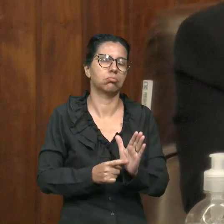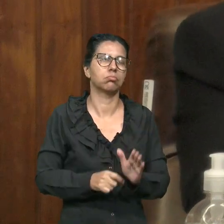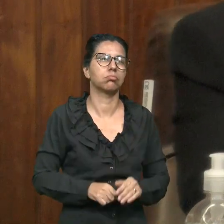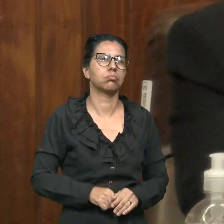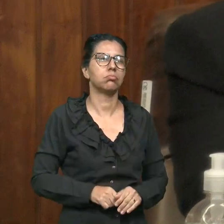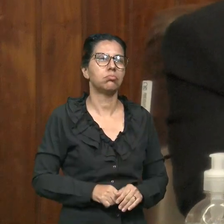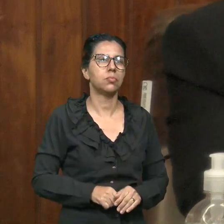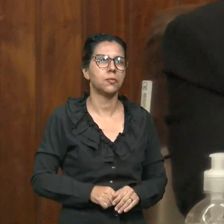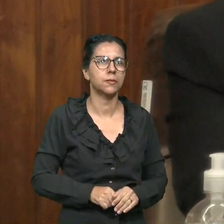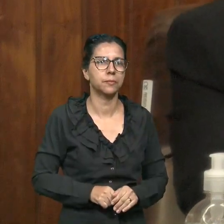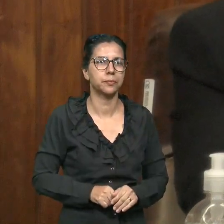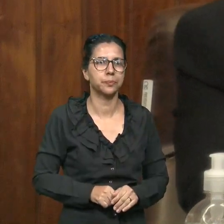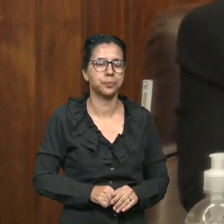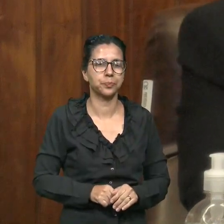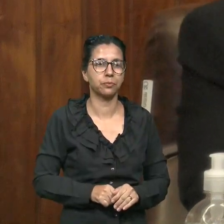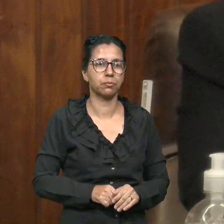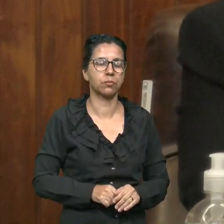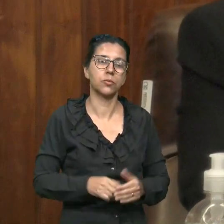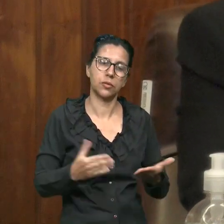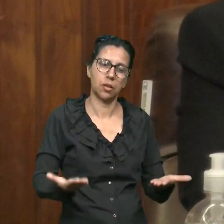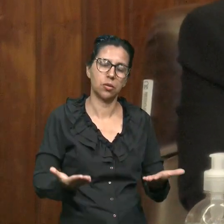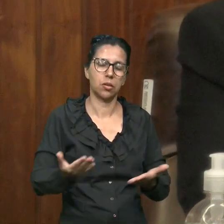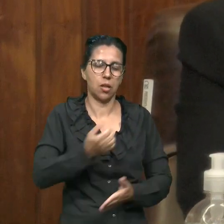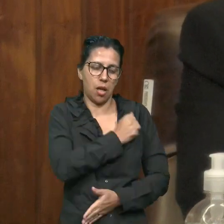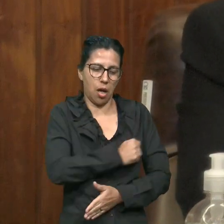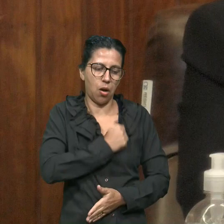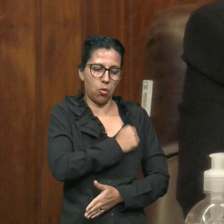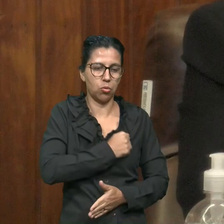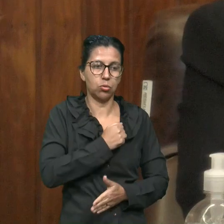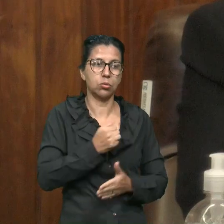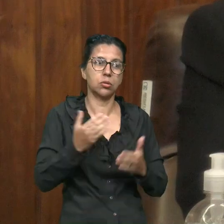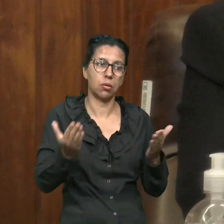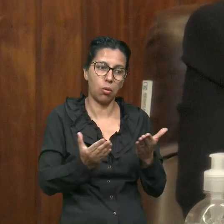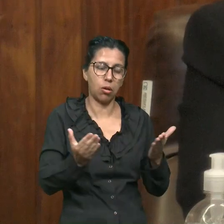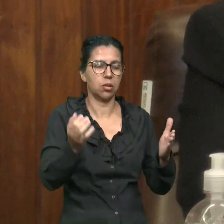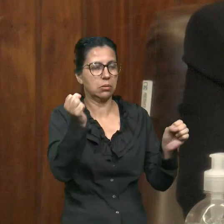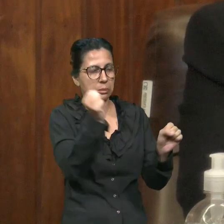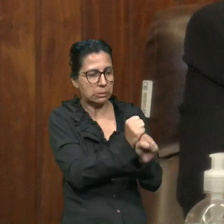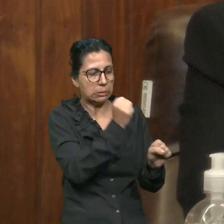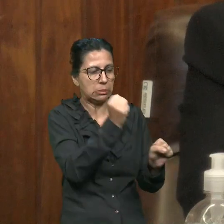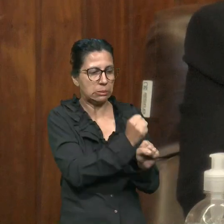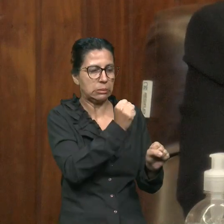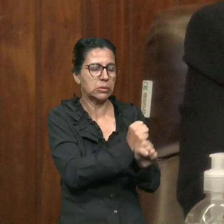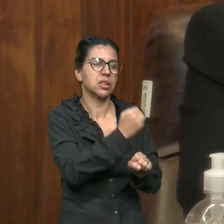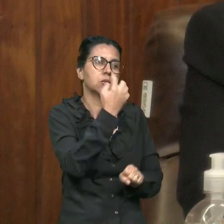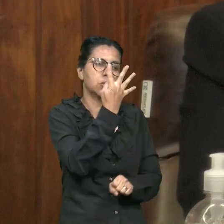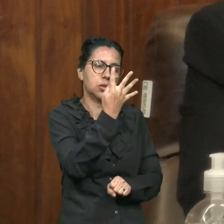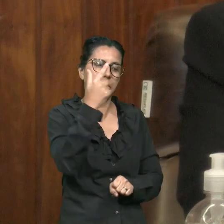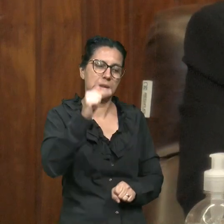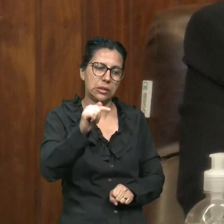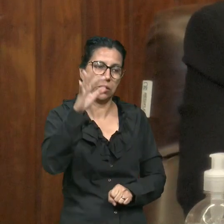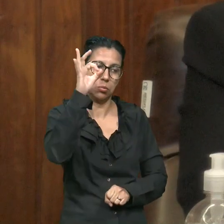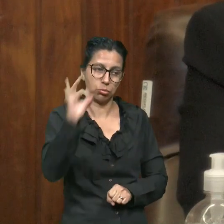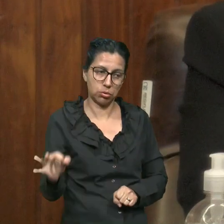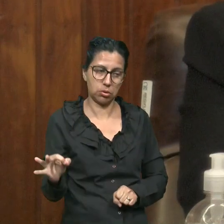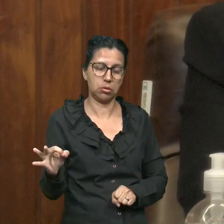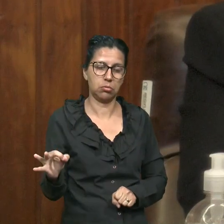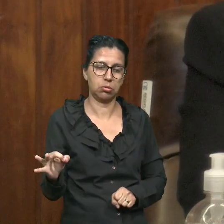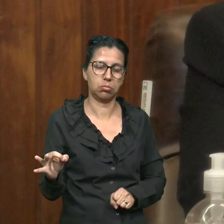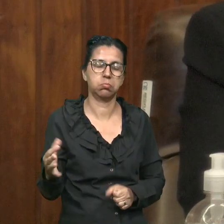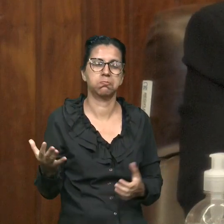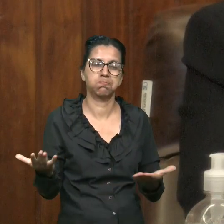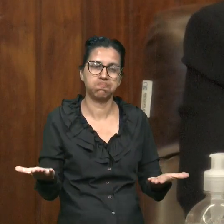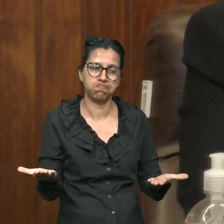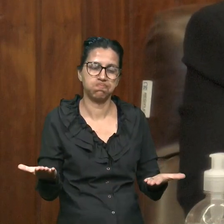matéria. Portanto, em agosto deste ano, a obra encontrava-se com 47% dos trabalhos concluídos e